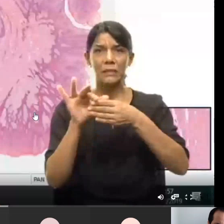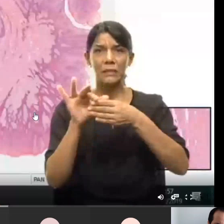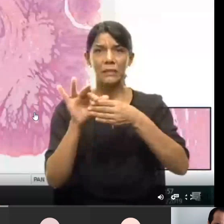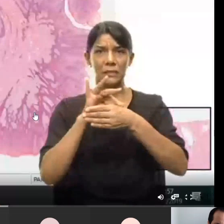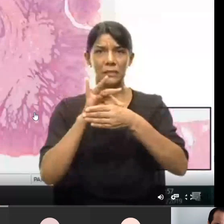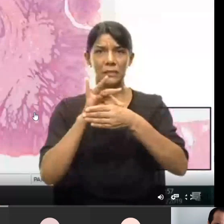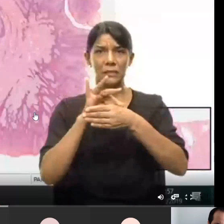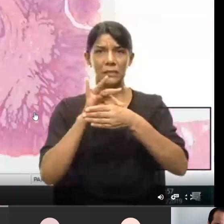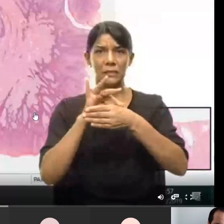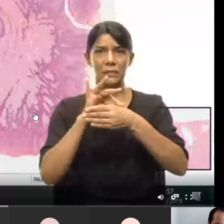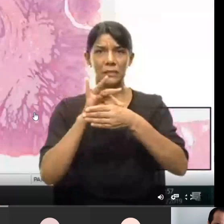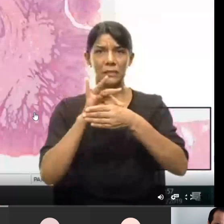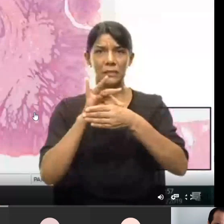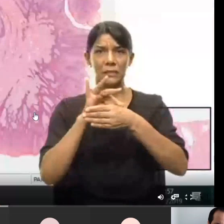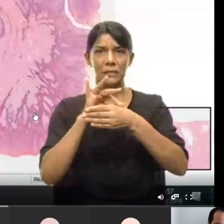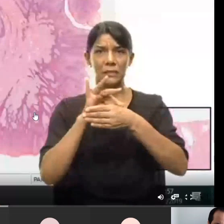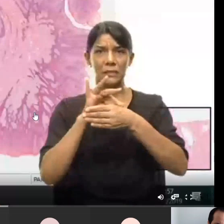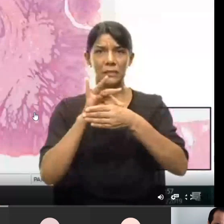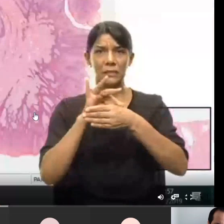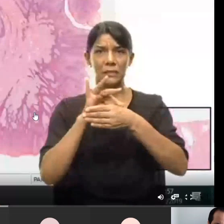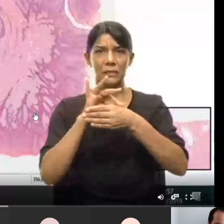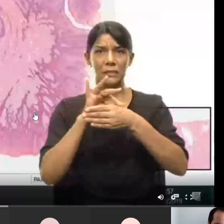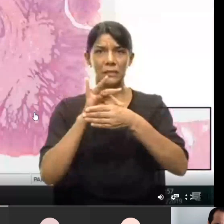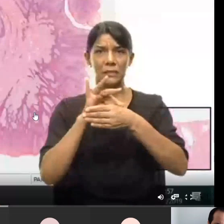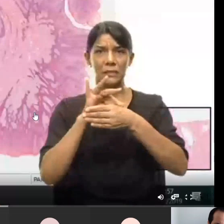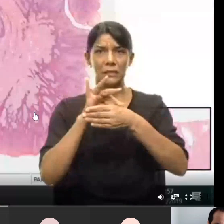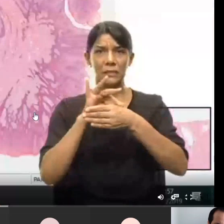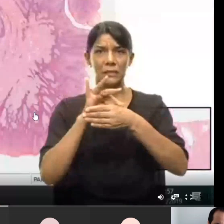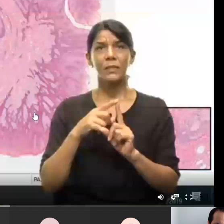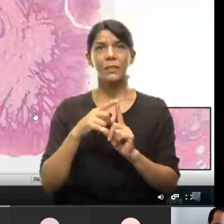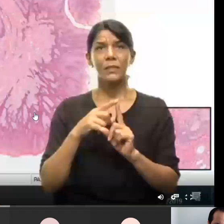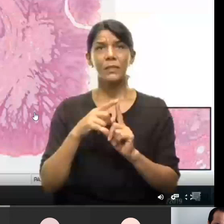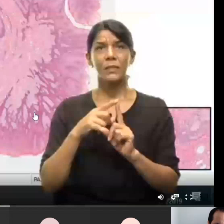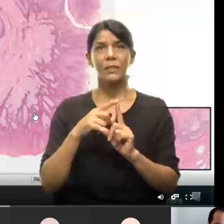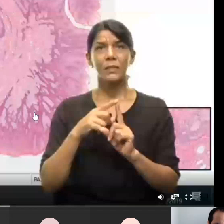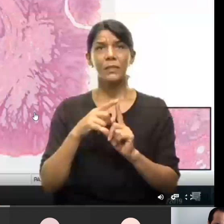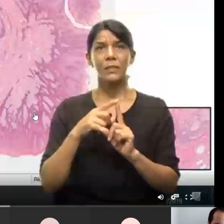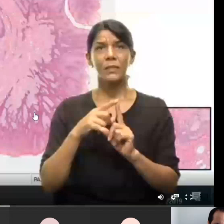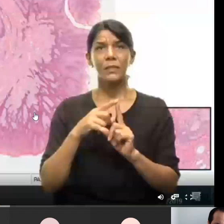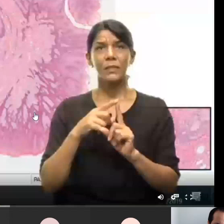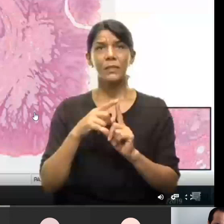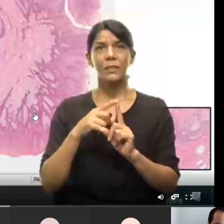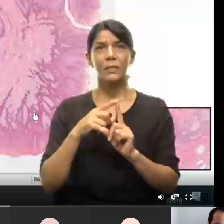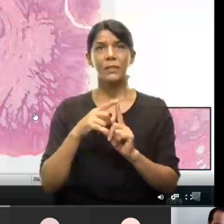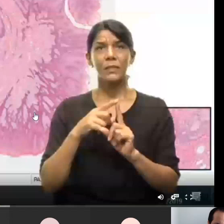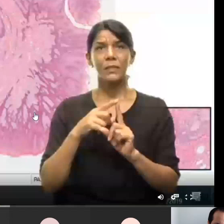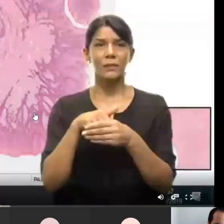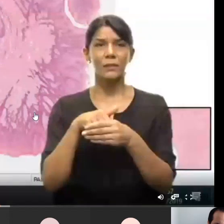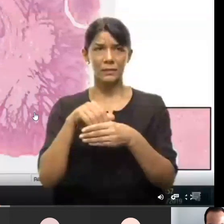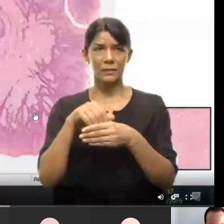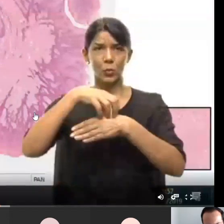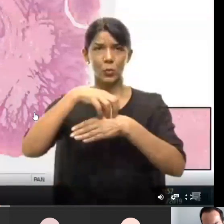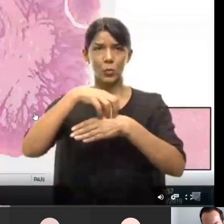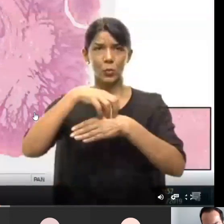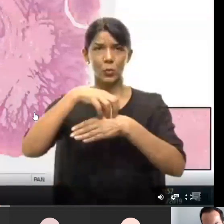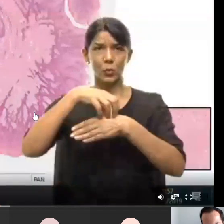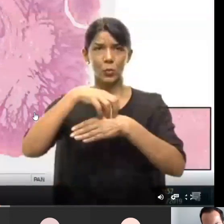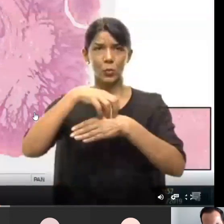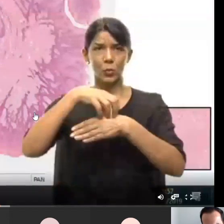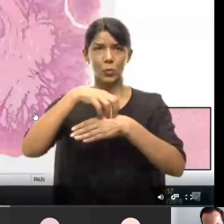temos diversos tipos histológicos dentro deste corte, ok? Vamos verificar, então, quais são